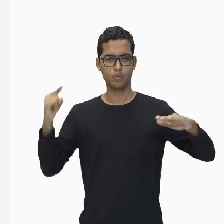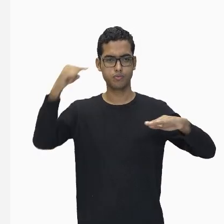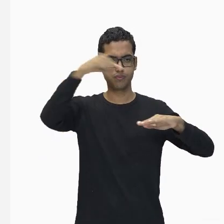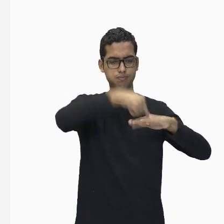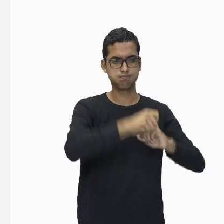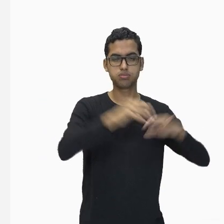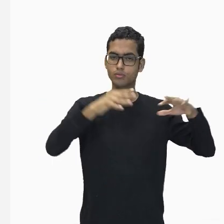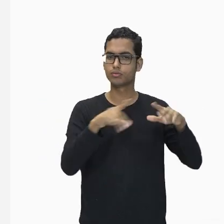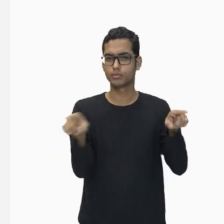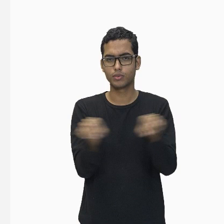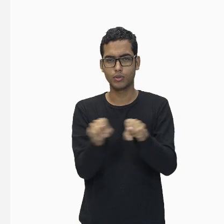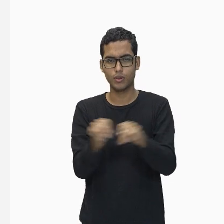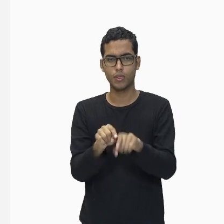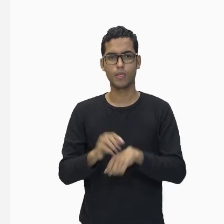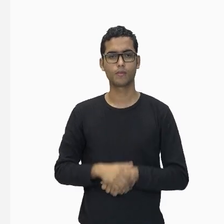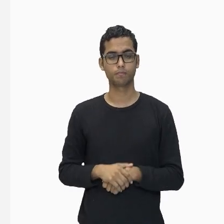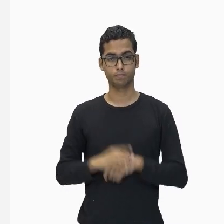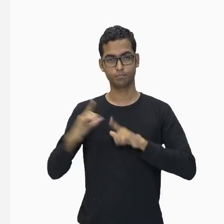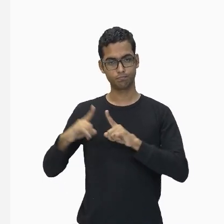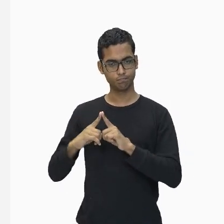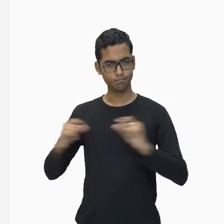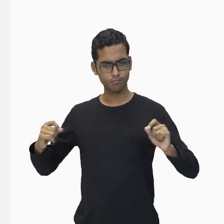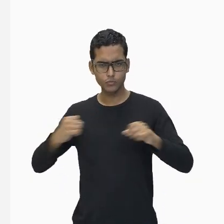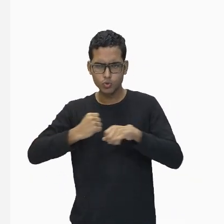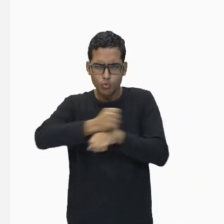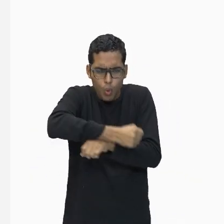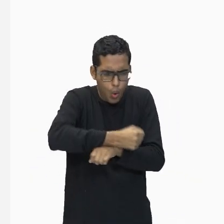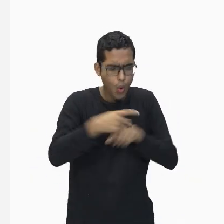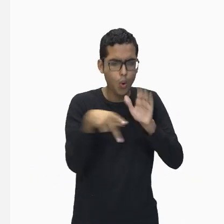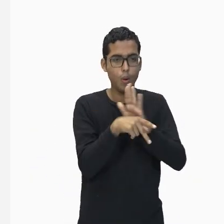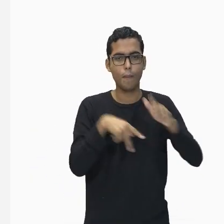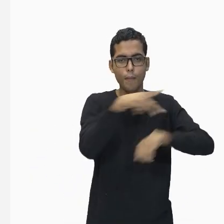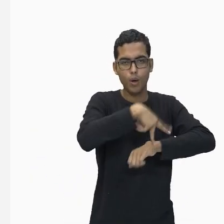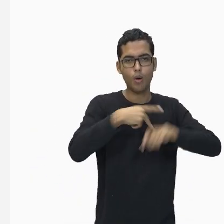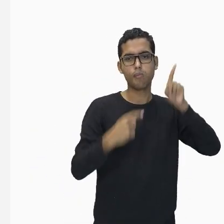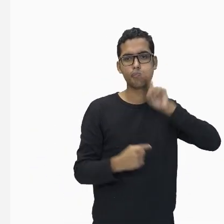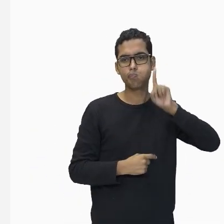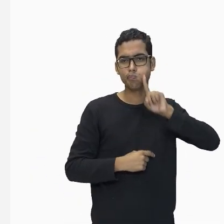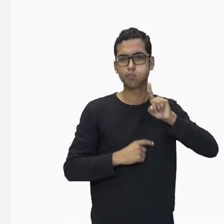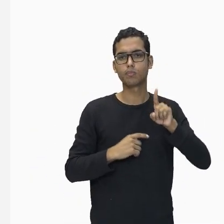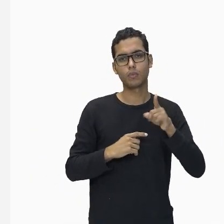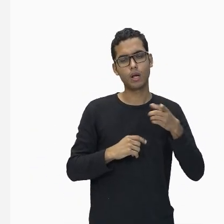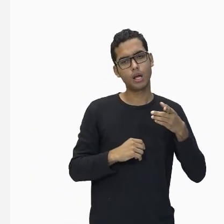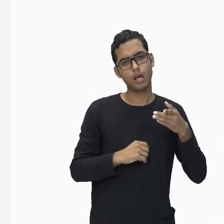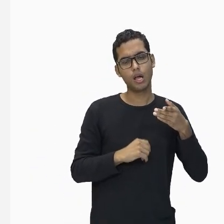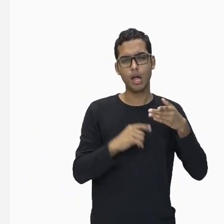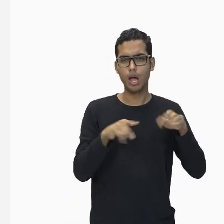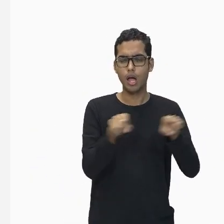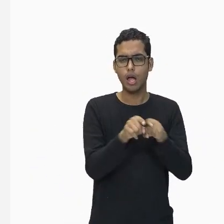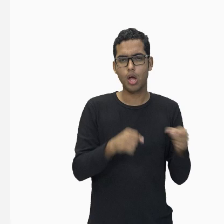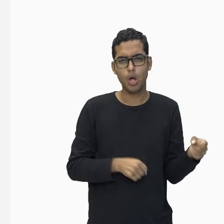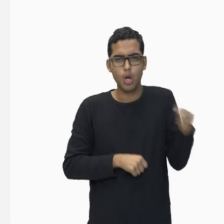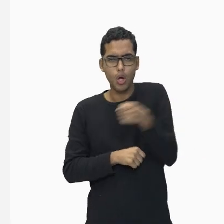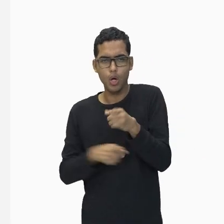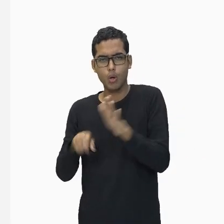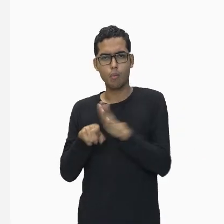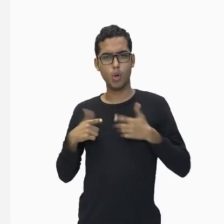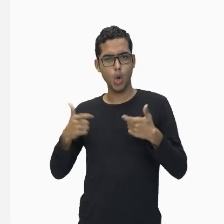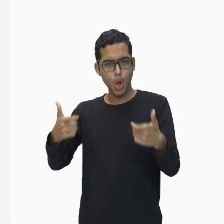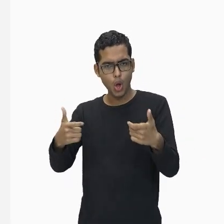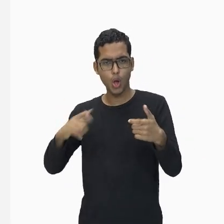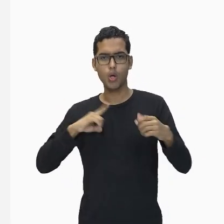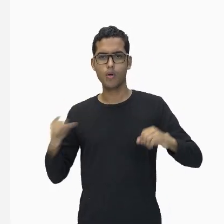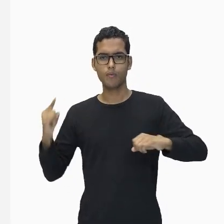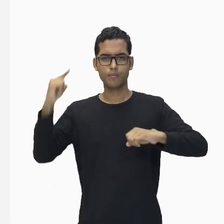gente. O Japão forçou os Estados Unidos a entrarem no conflito com a deflagração do ataque